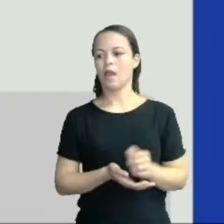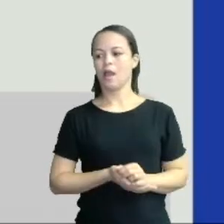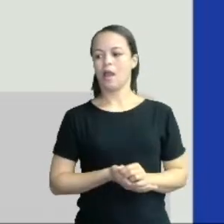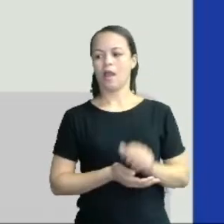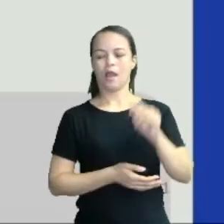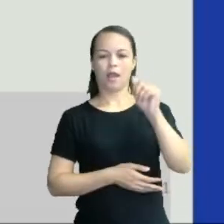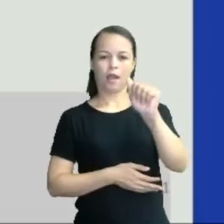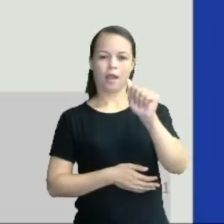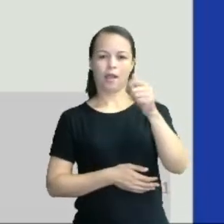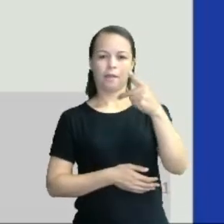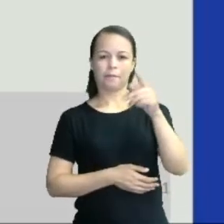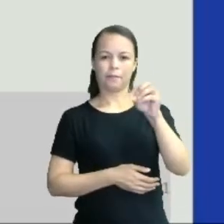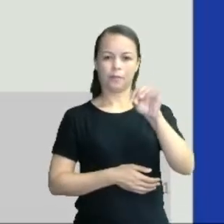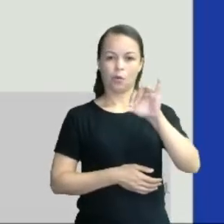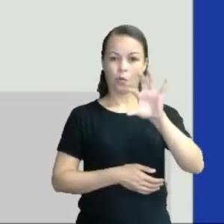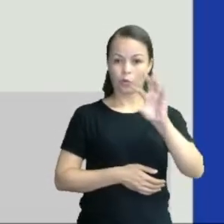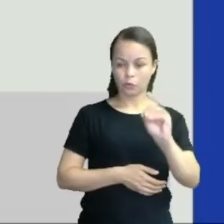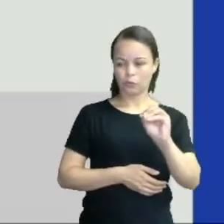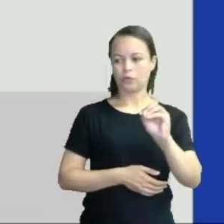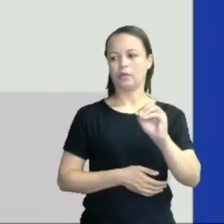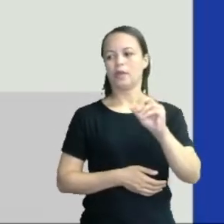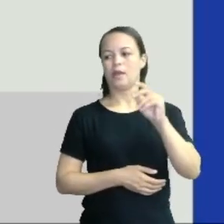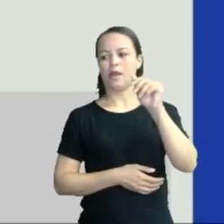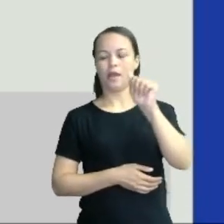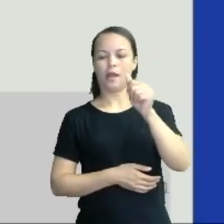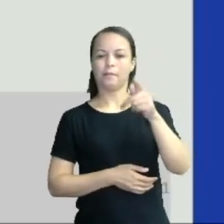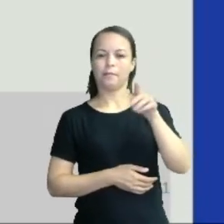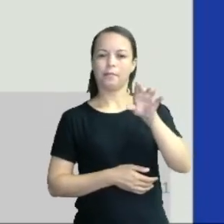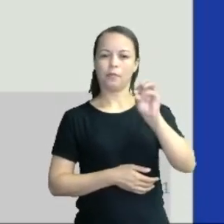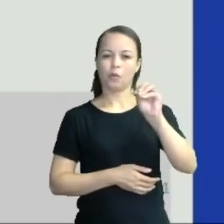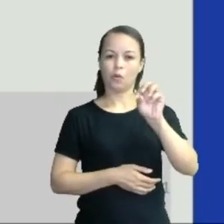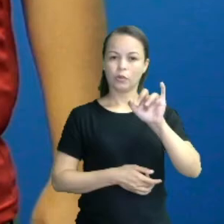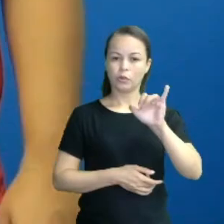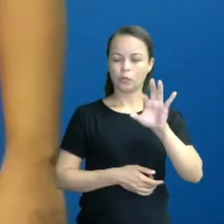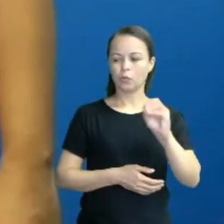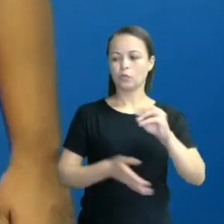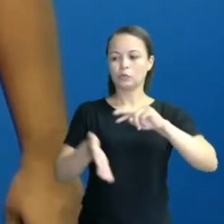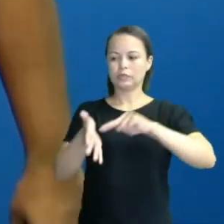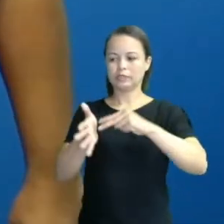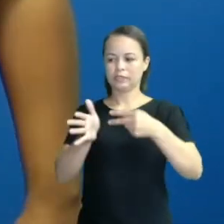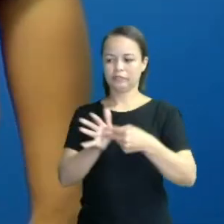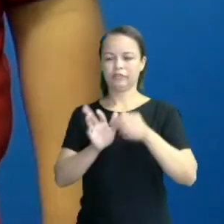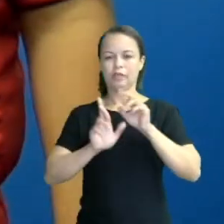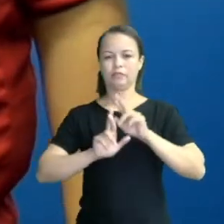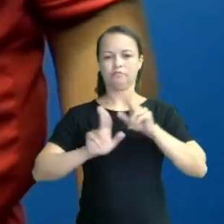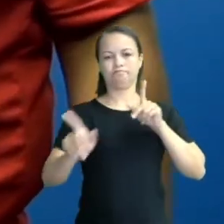mudou nada, diferente das homófonas, mas os significados são